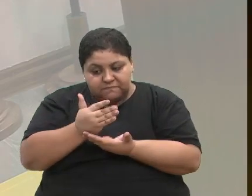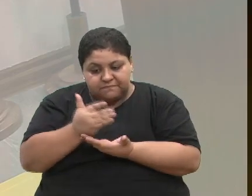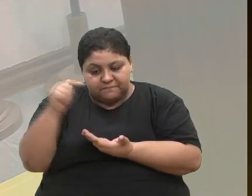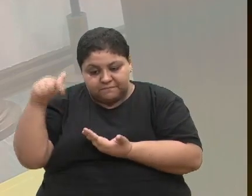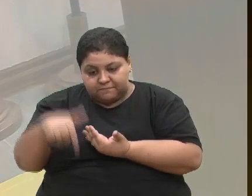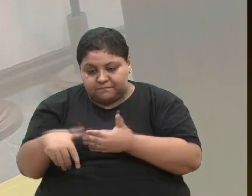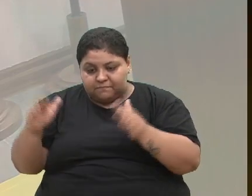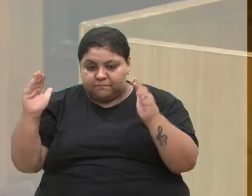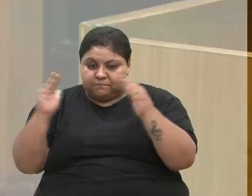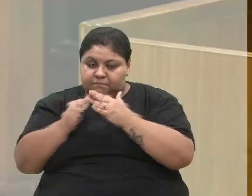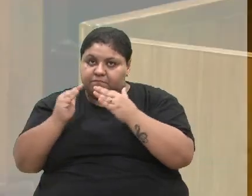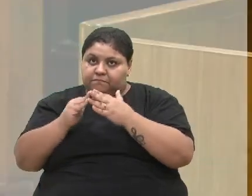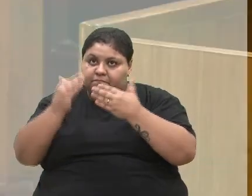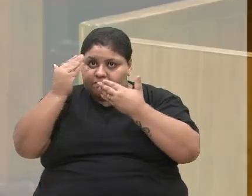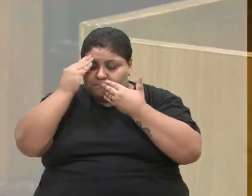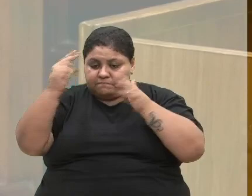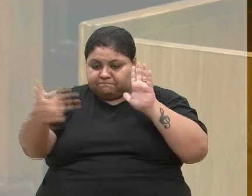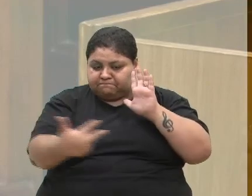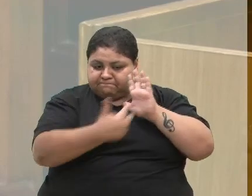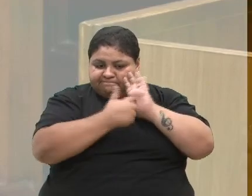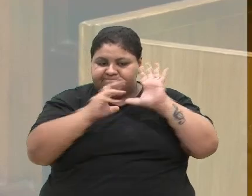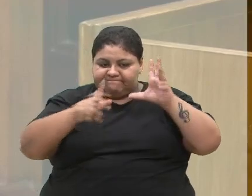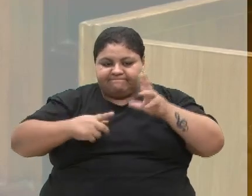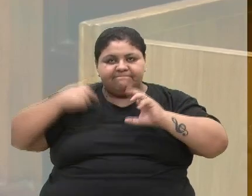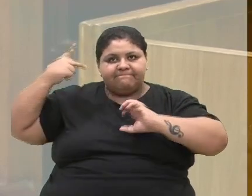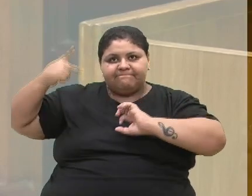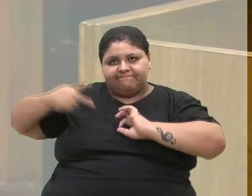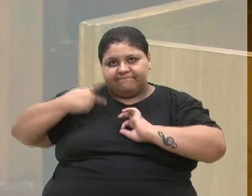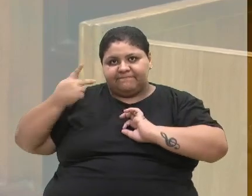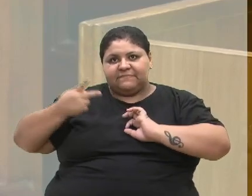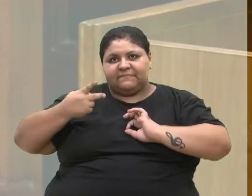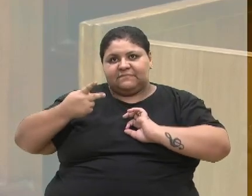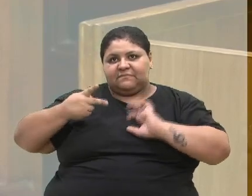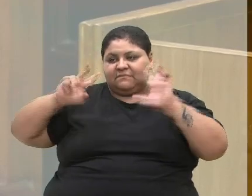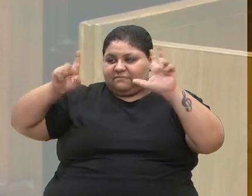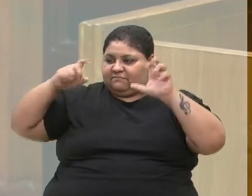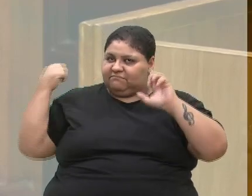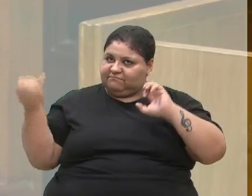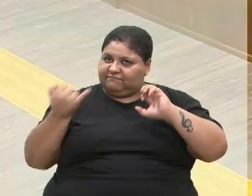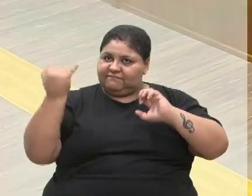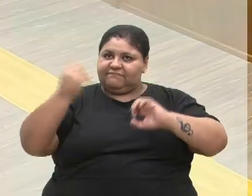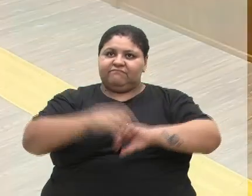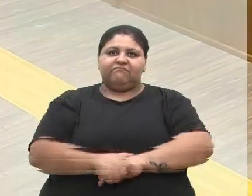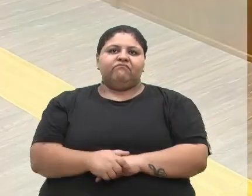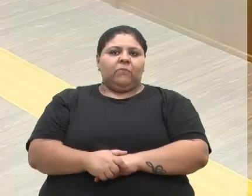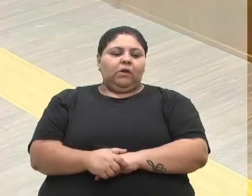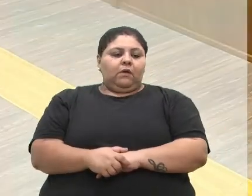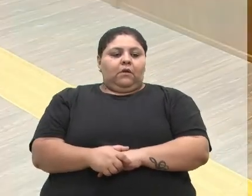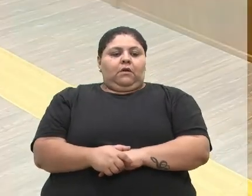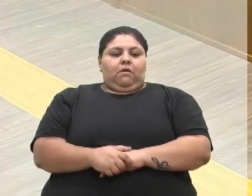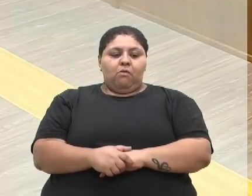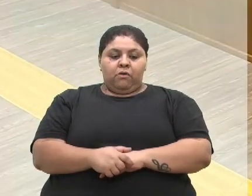casa. Obrigado pela atenção de todos os vereadores a esse tema tão importante.